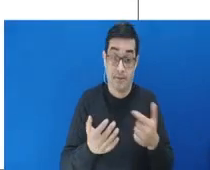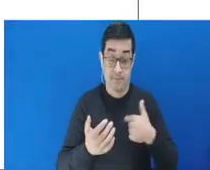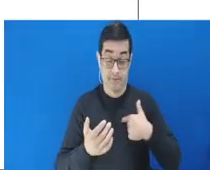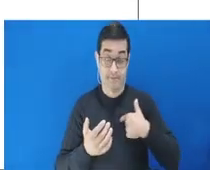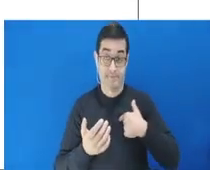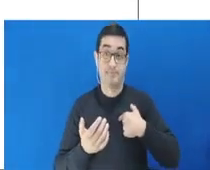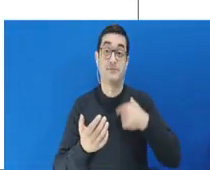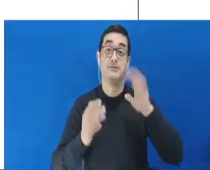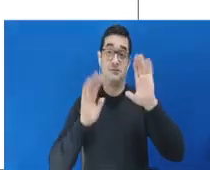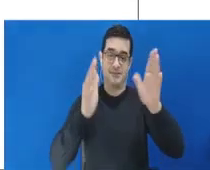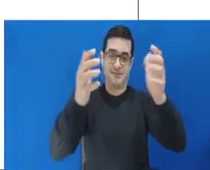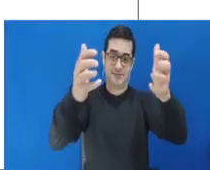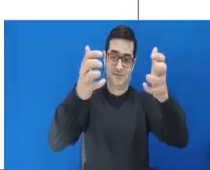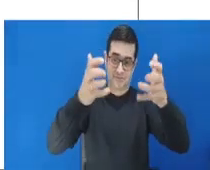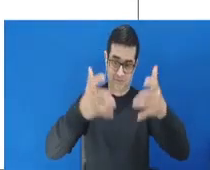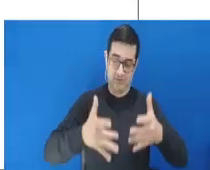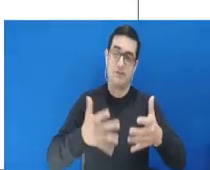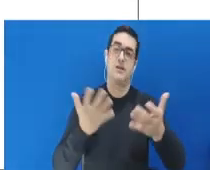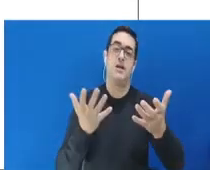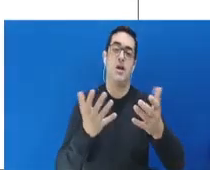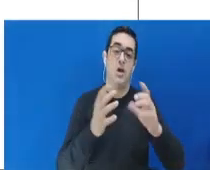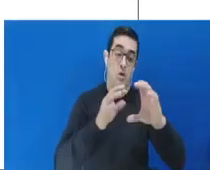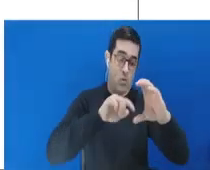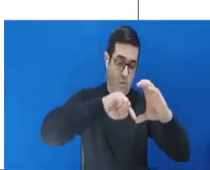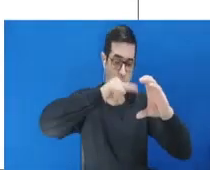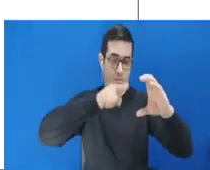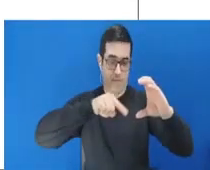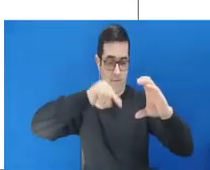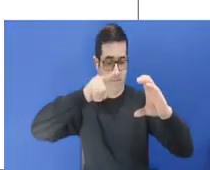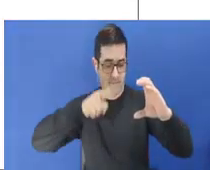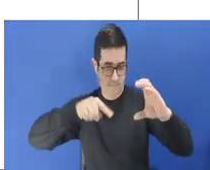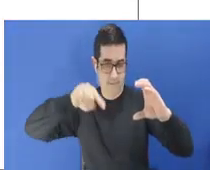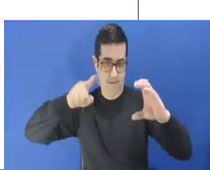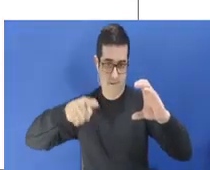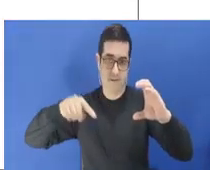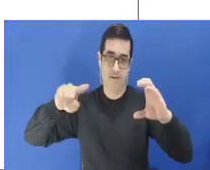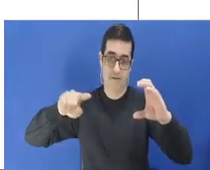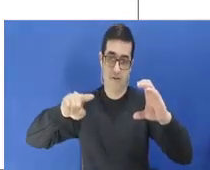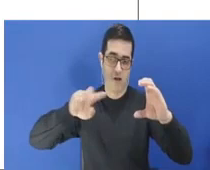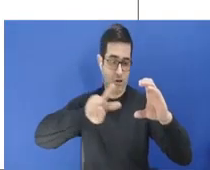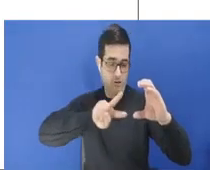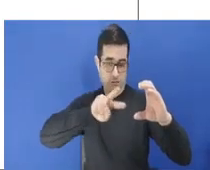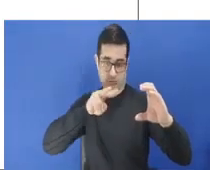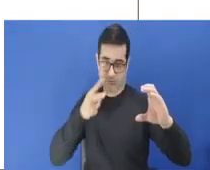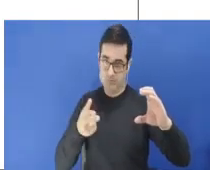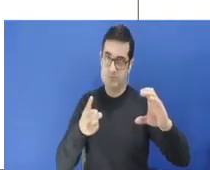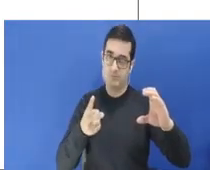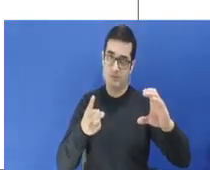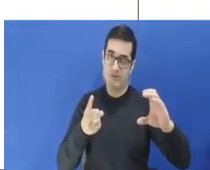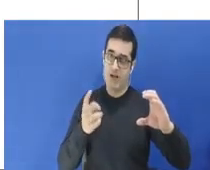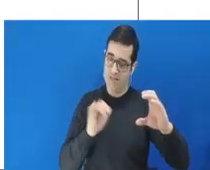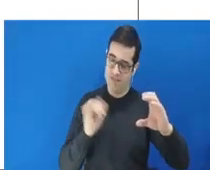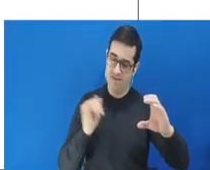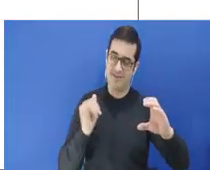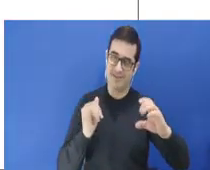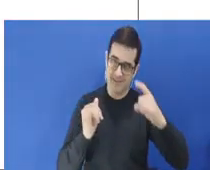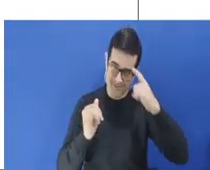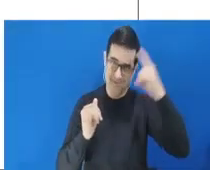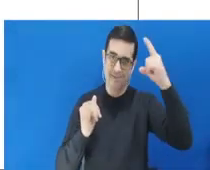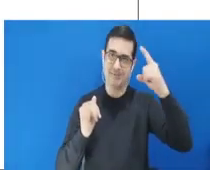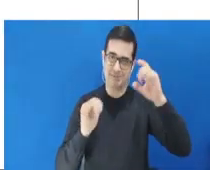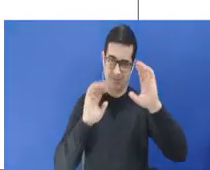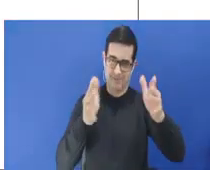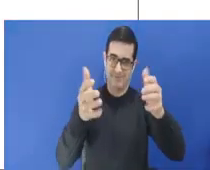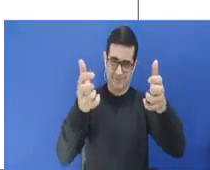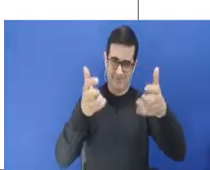que o comprimento de onda ele é inversamente proporcional à energia? Então,